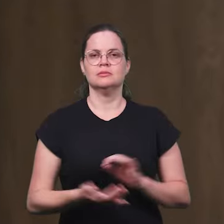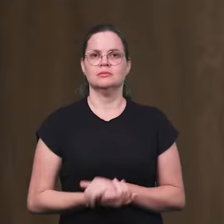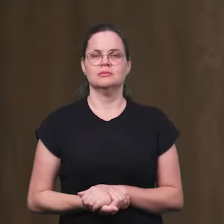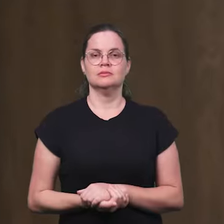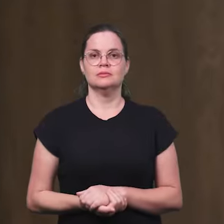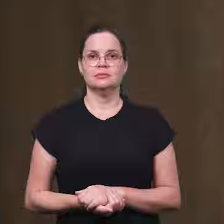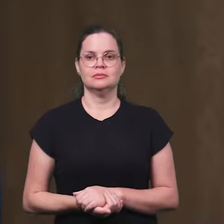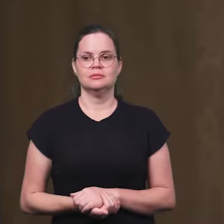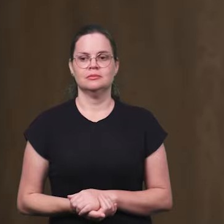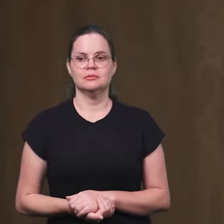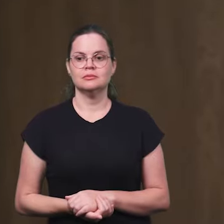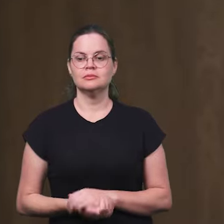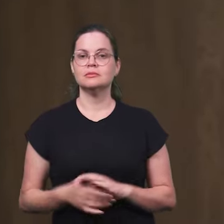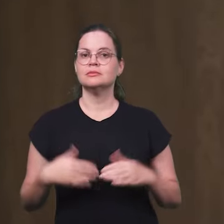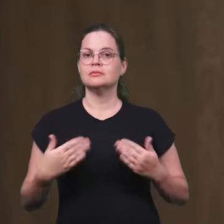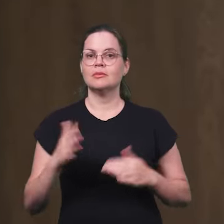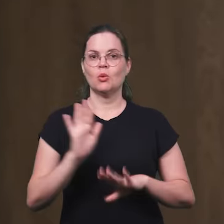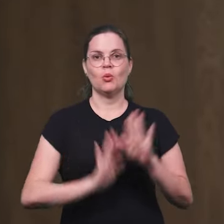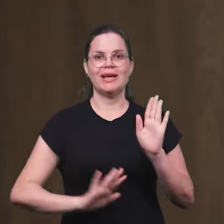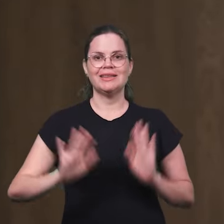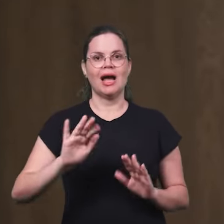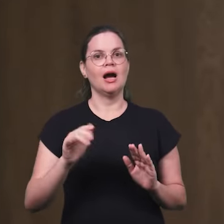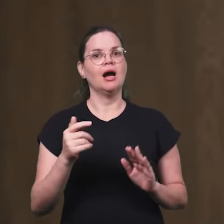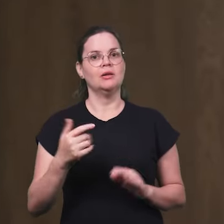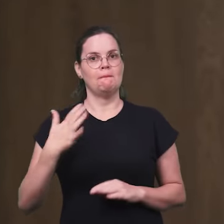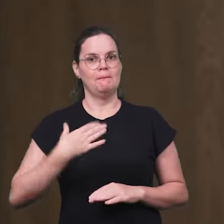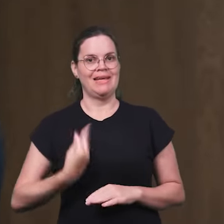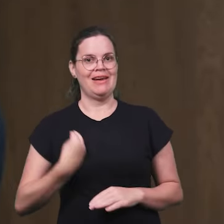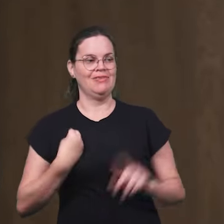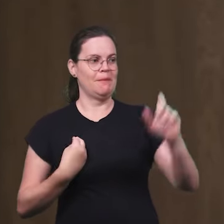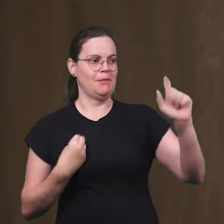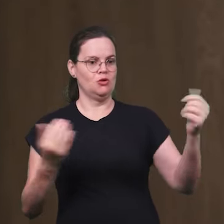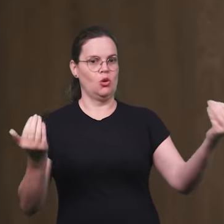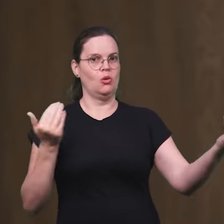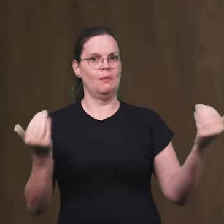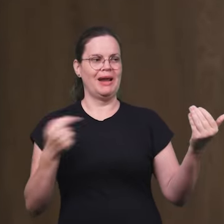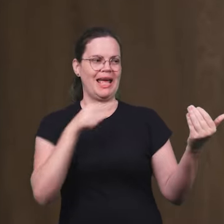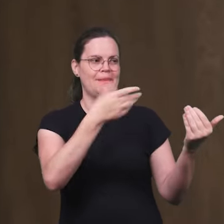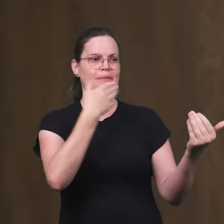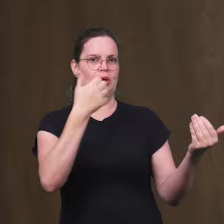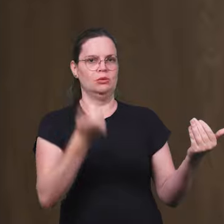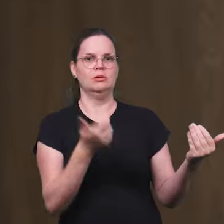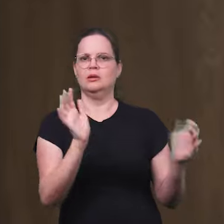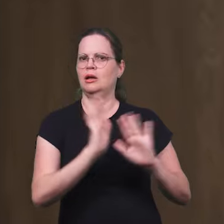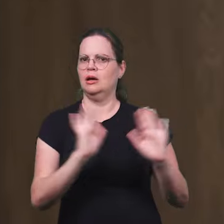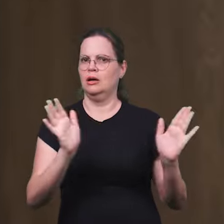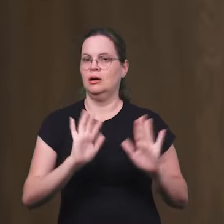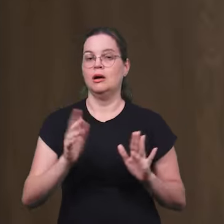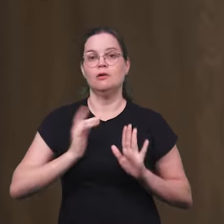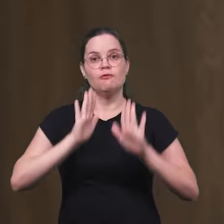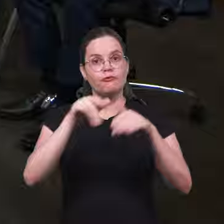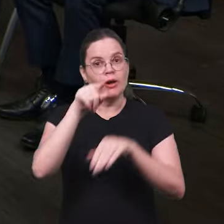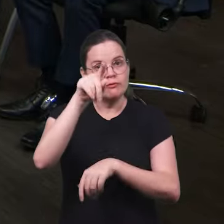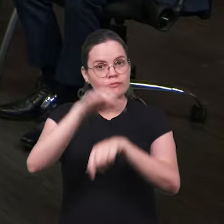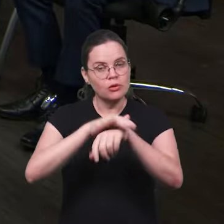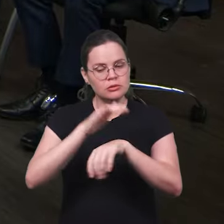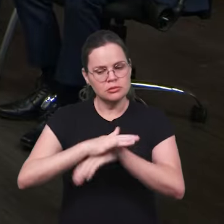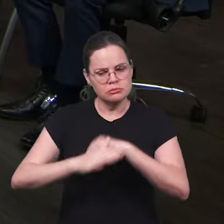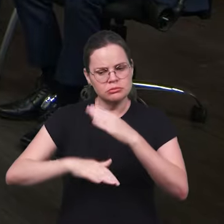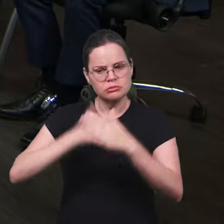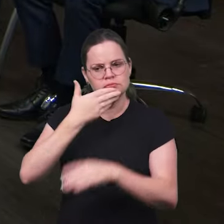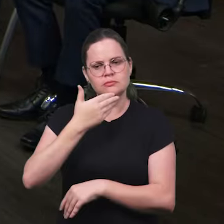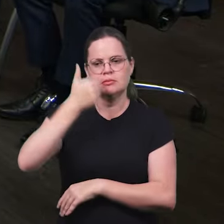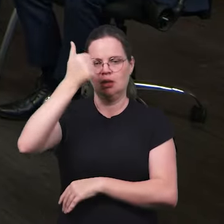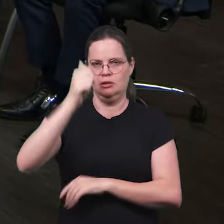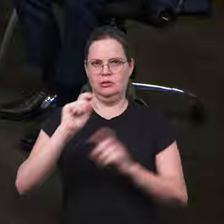com comparações que podem aparecer aí nesse projeto. Focar em você, na sua melhoria, é o melhor a fazer nesse tipo de situação. Muito